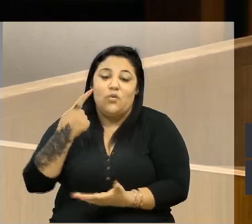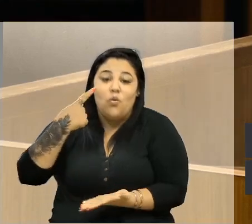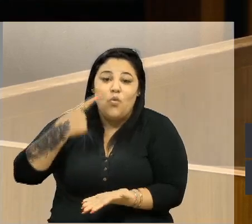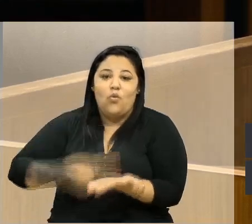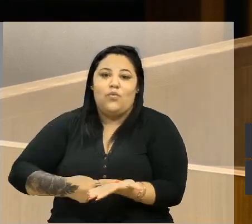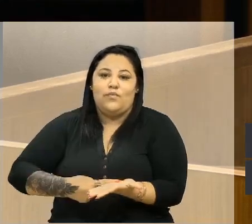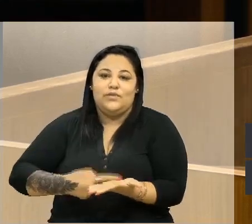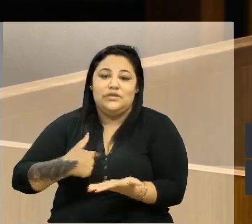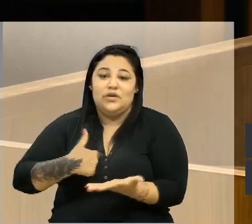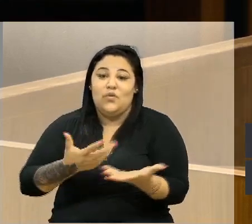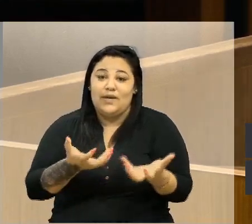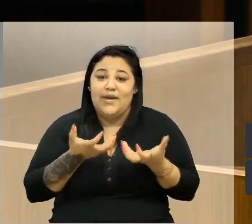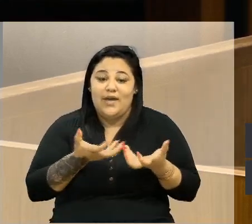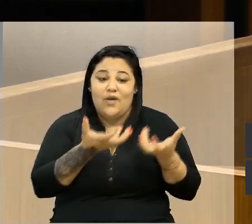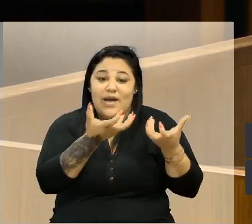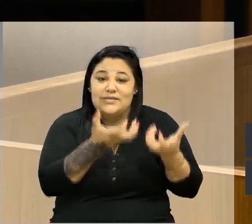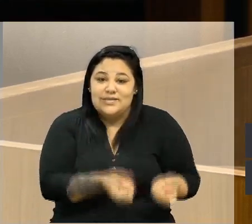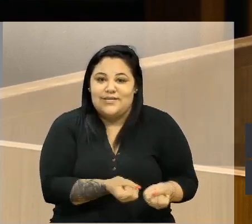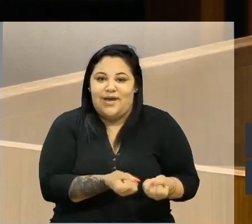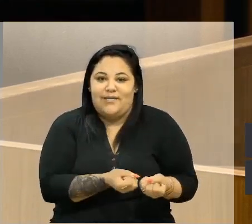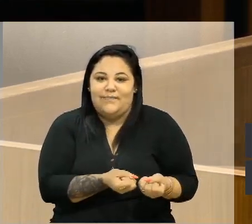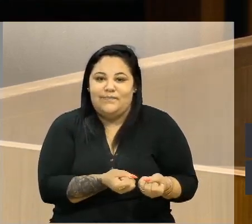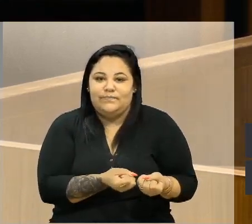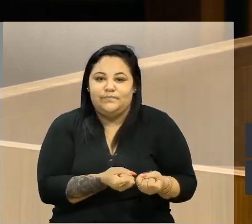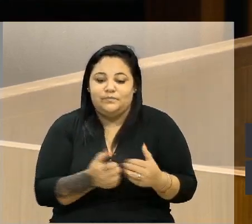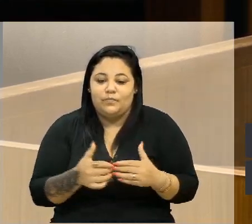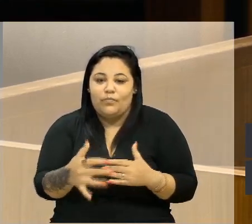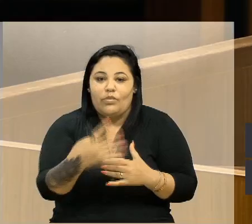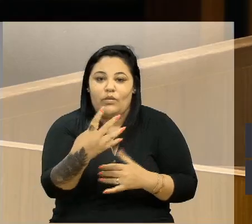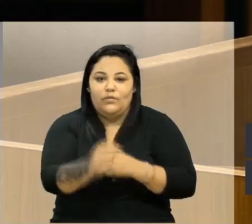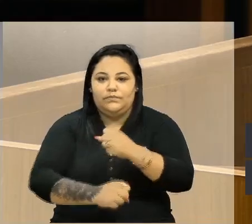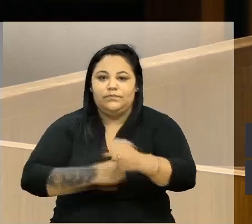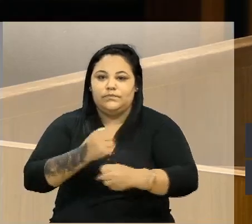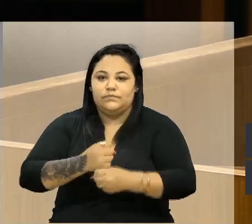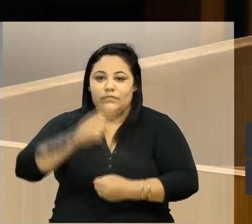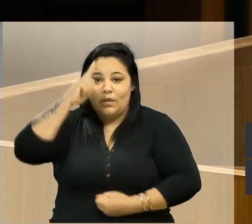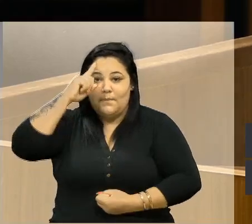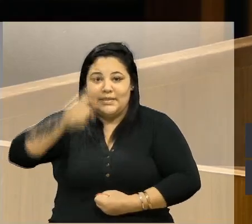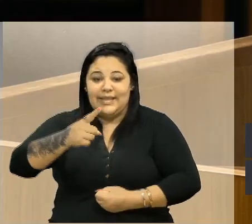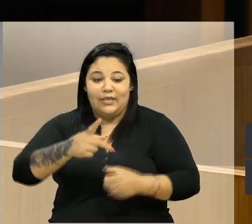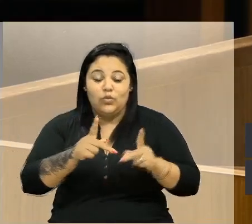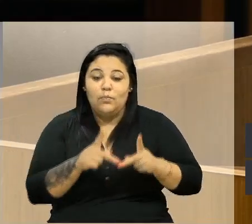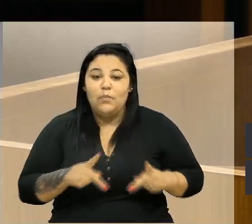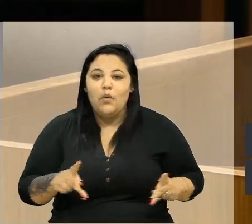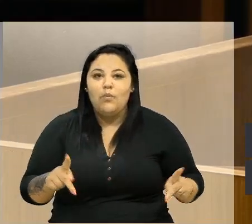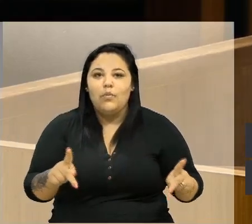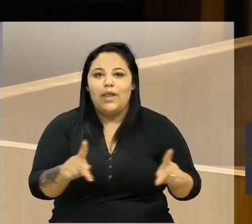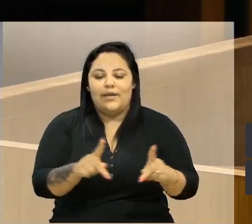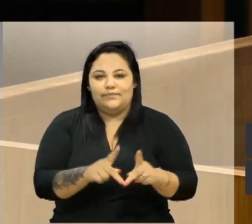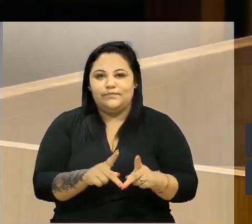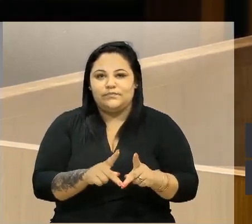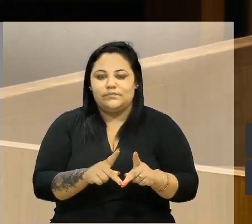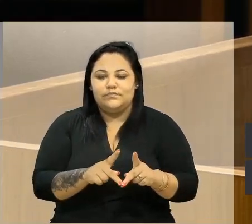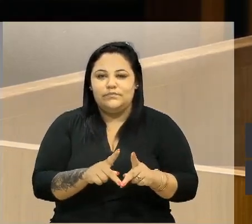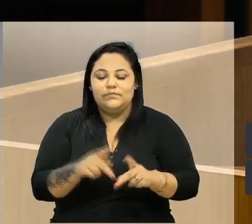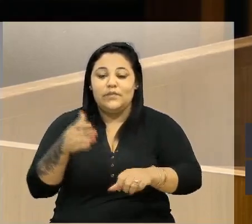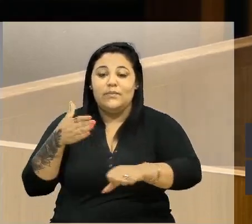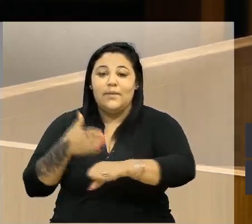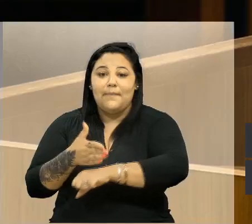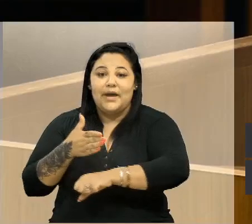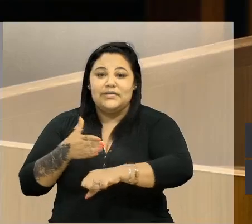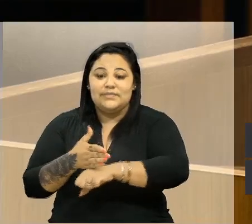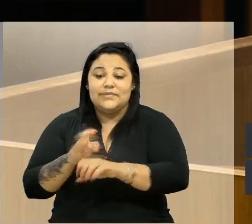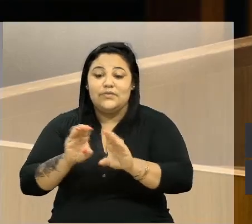assumir nos próximos 4 anos com o mandato popular, uma participação